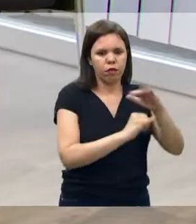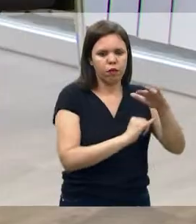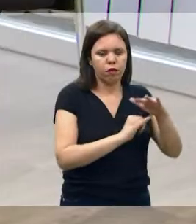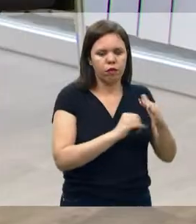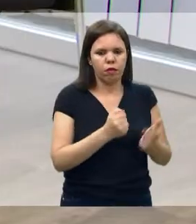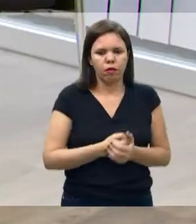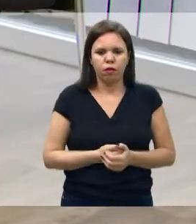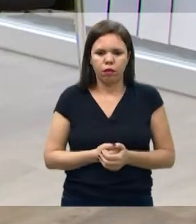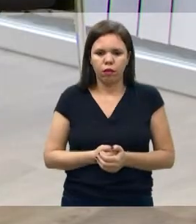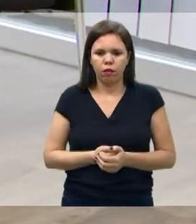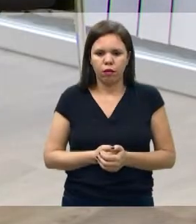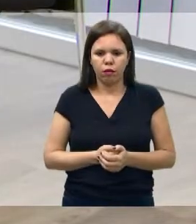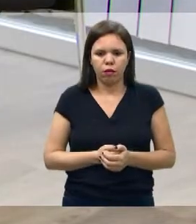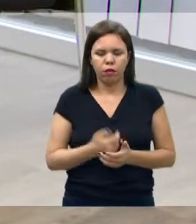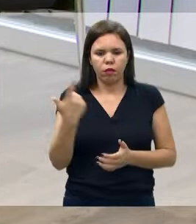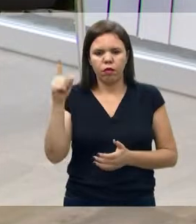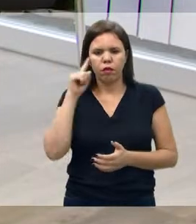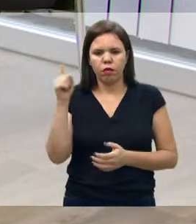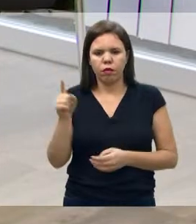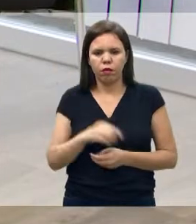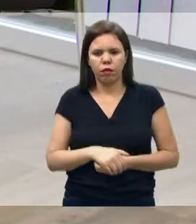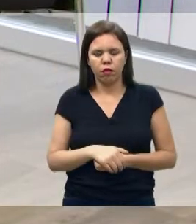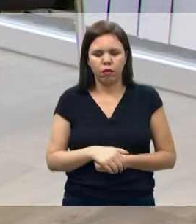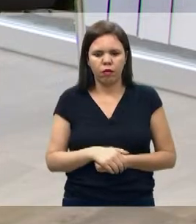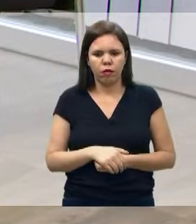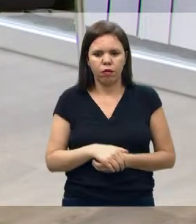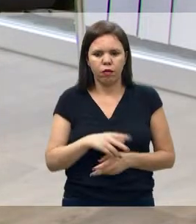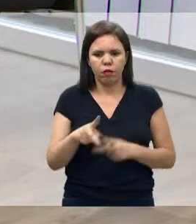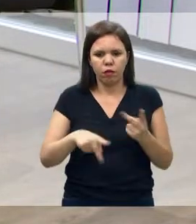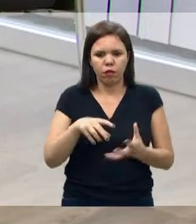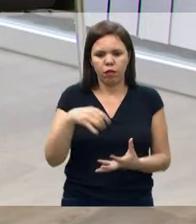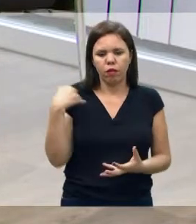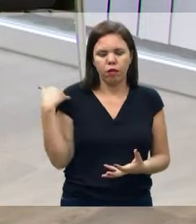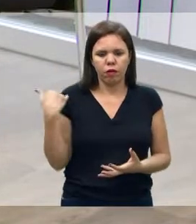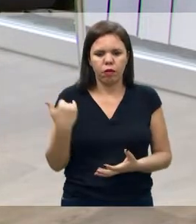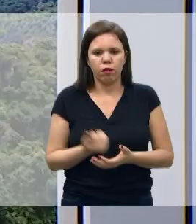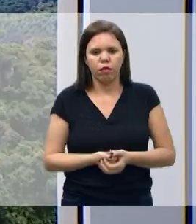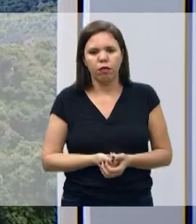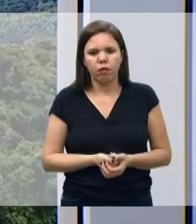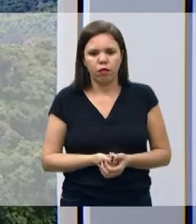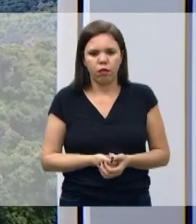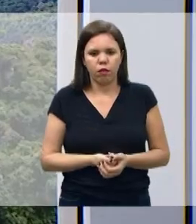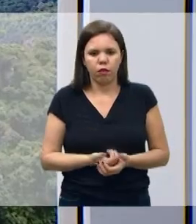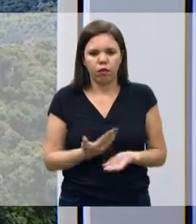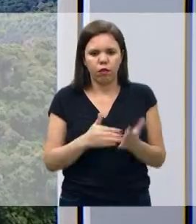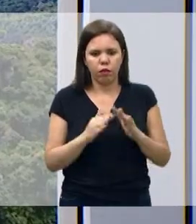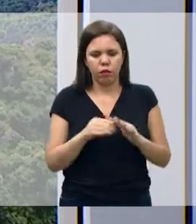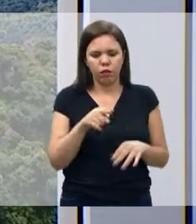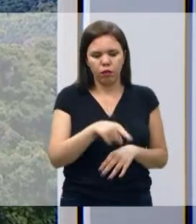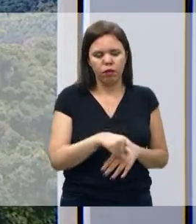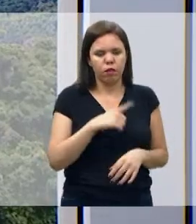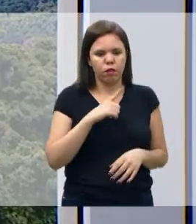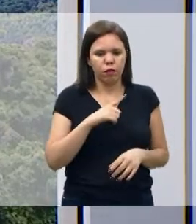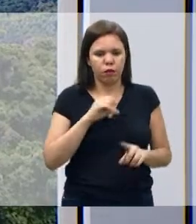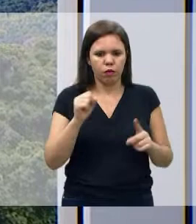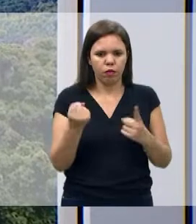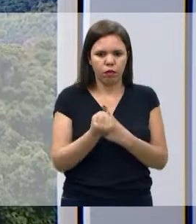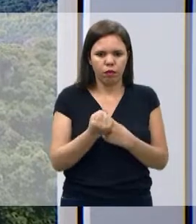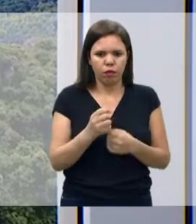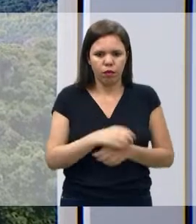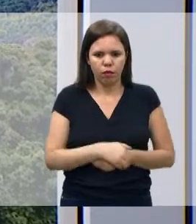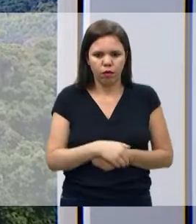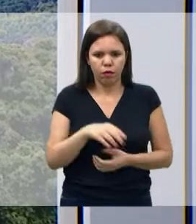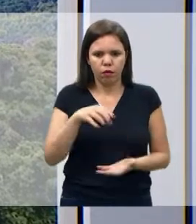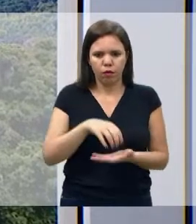instituição e outro dia os idosos vão até essa creche. É mais ou menos por aí, Silvia? E nós temos, na assistência social, nós temos